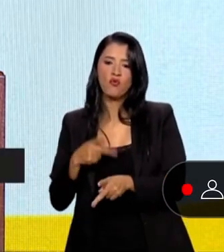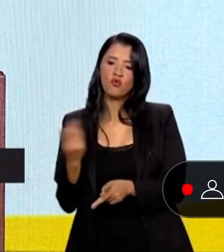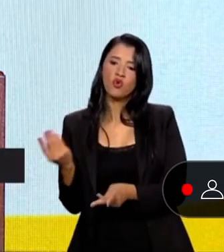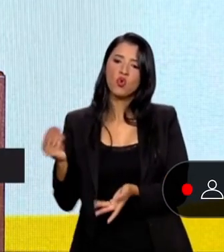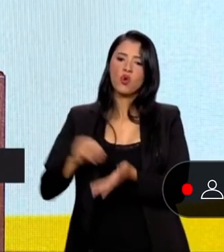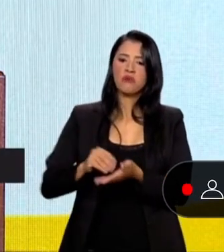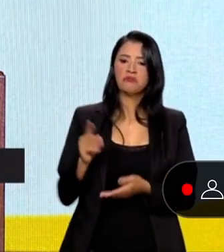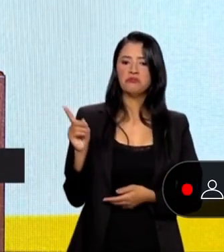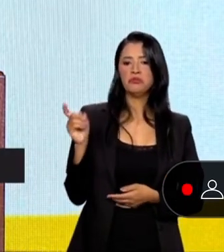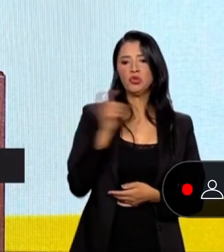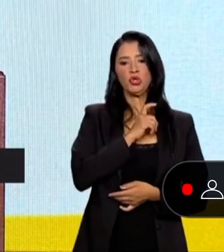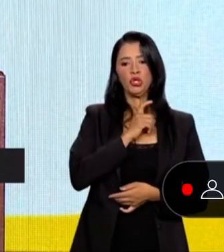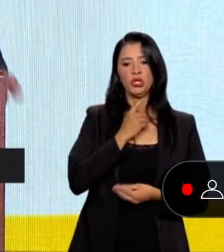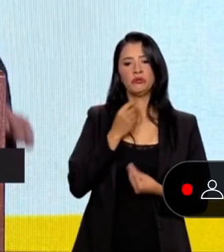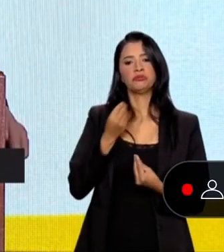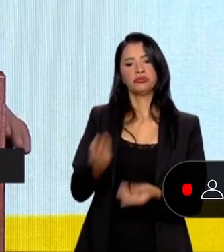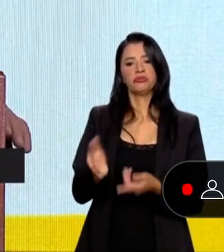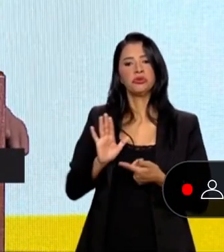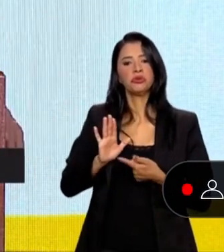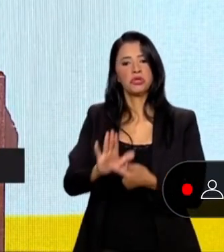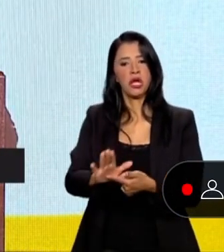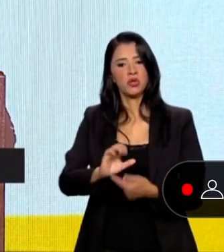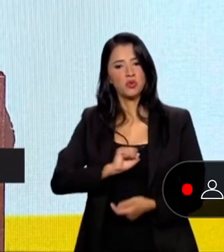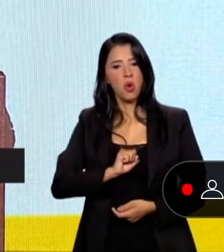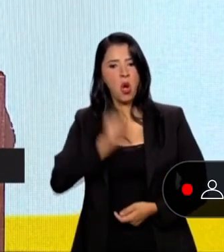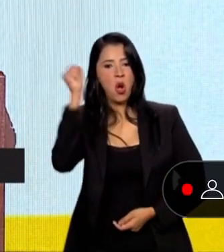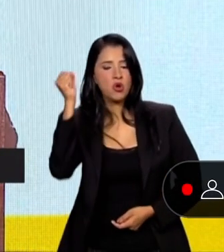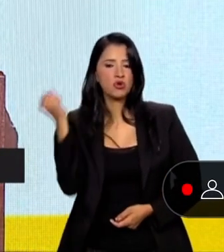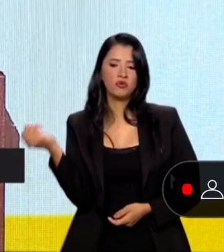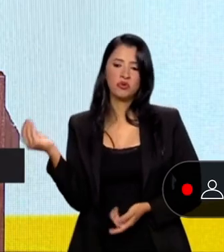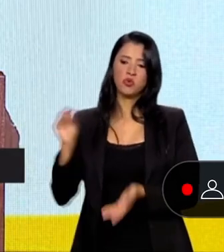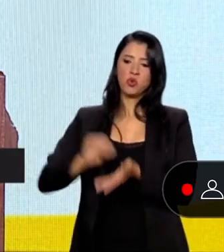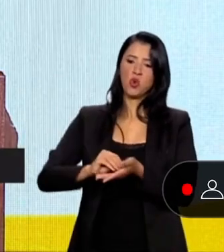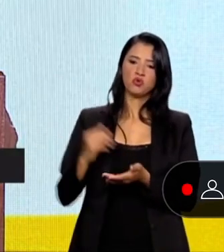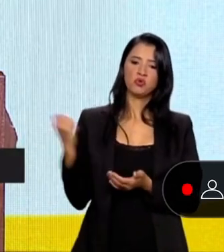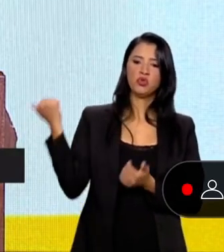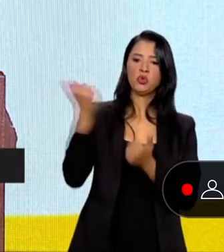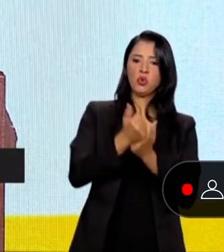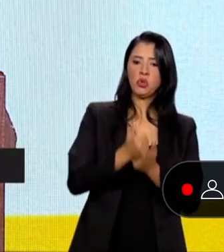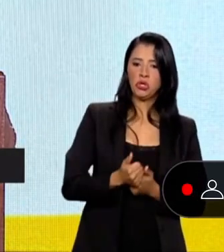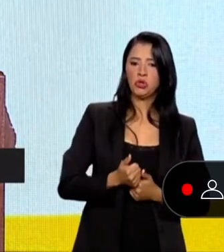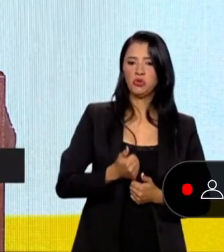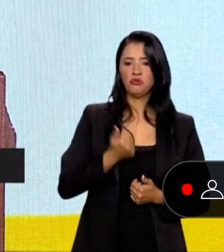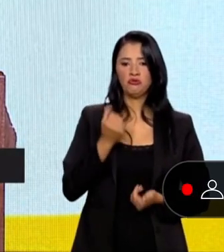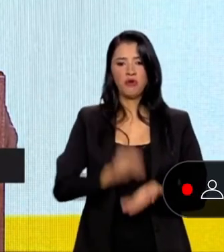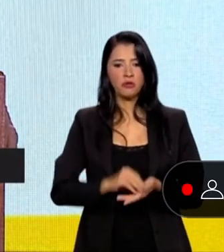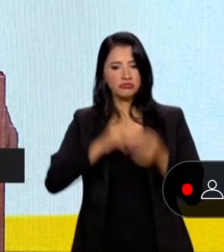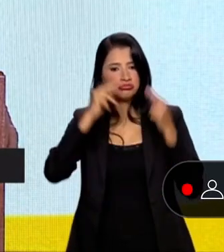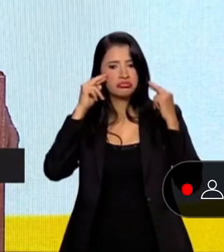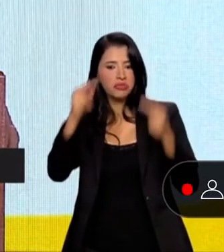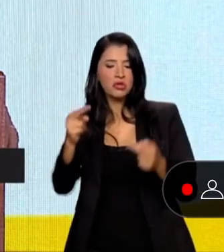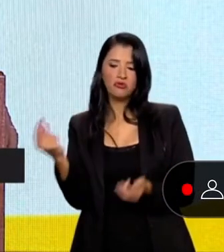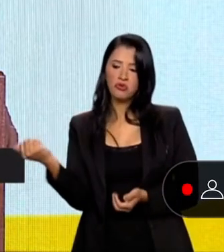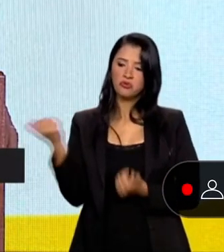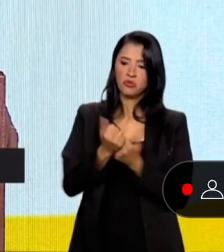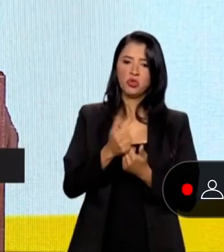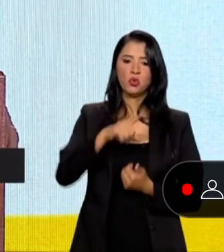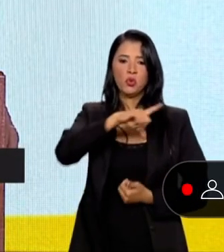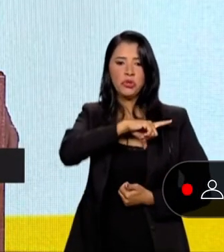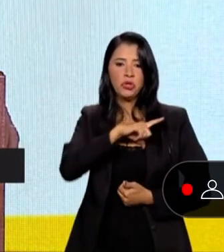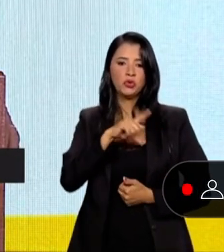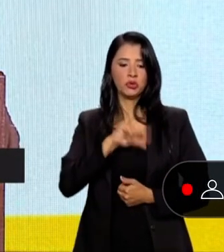a mentira. Foi colocado o ódio. Foi colocado o desrespeito. Foi colocada a redução